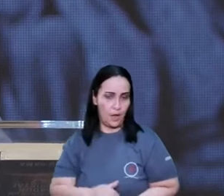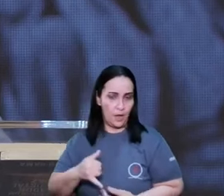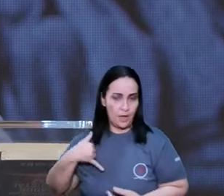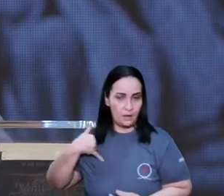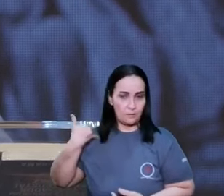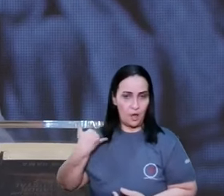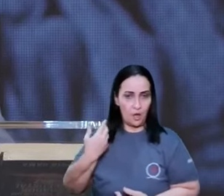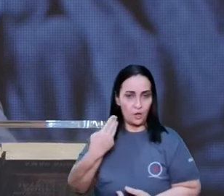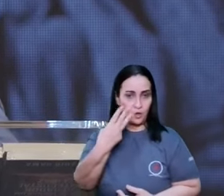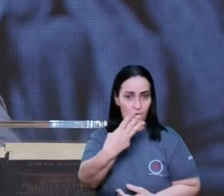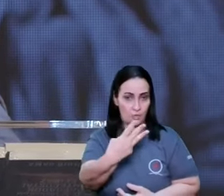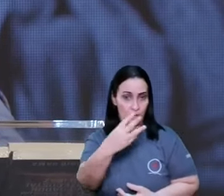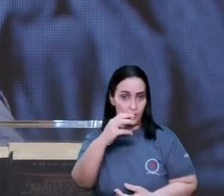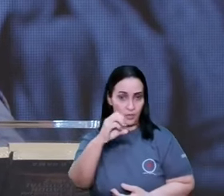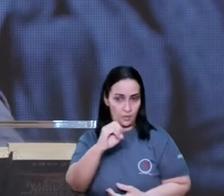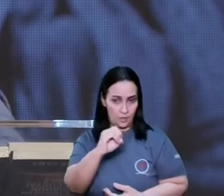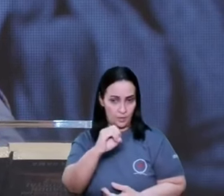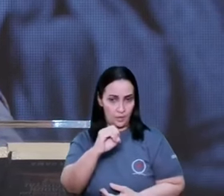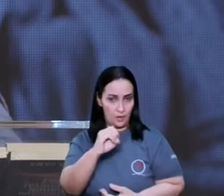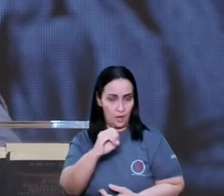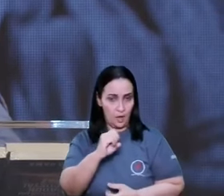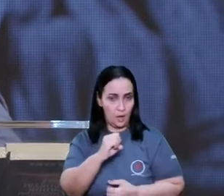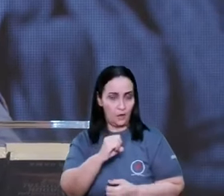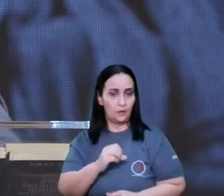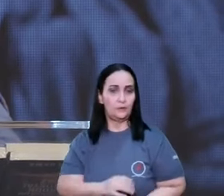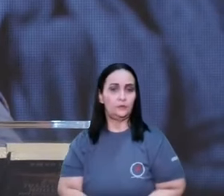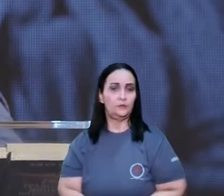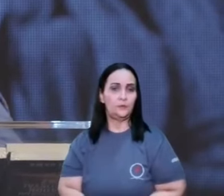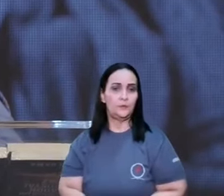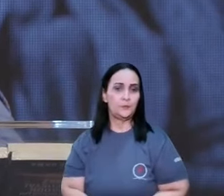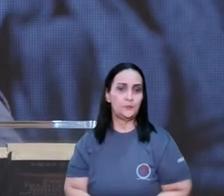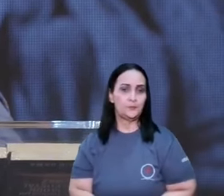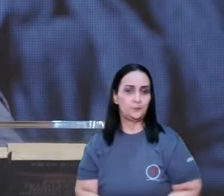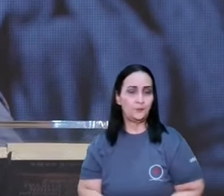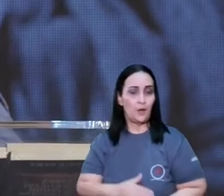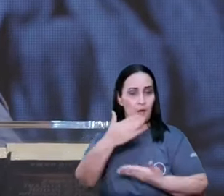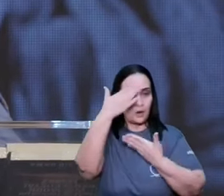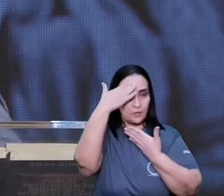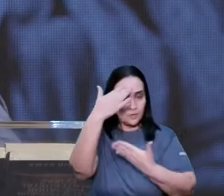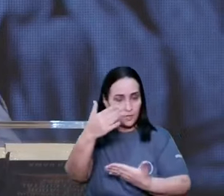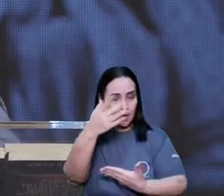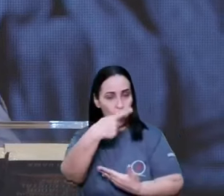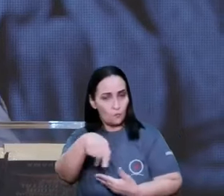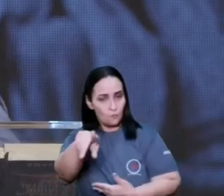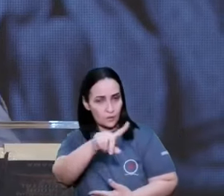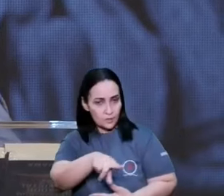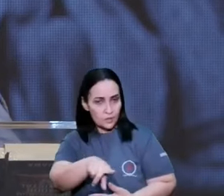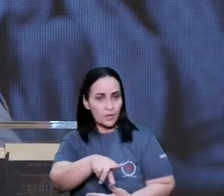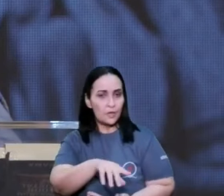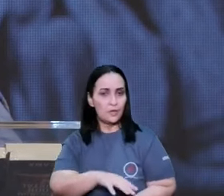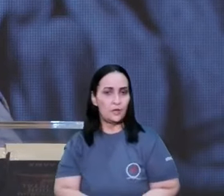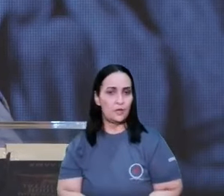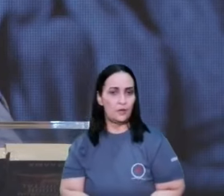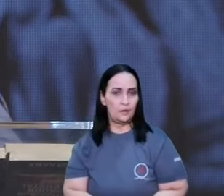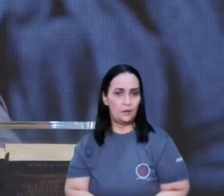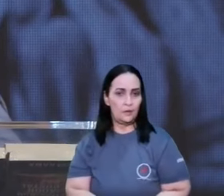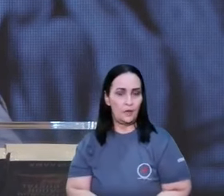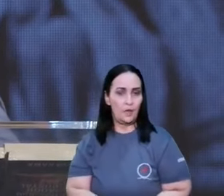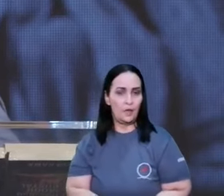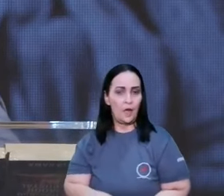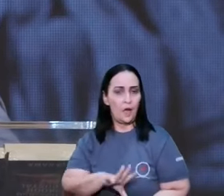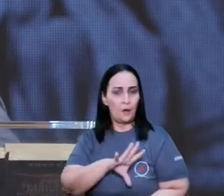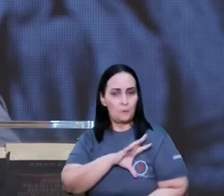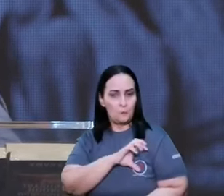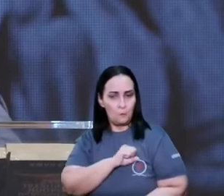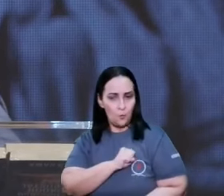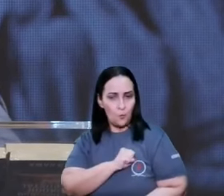igreja me cobriu de oração e eu quero agradecê-los pela amabilidade